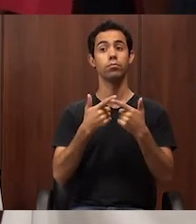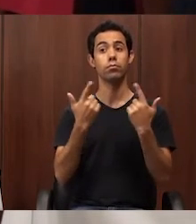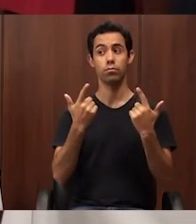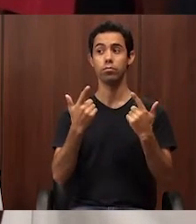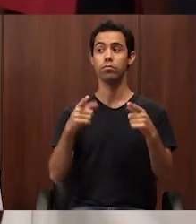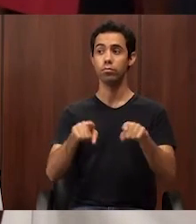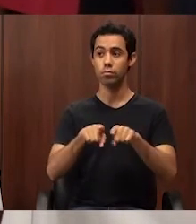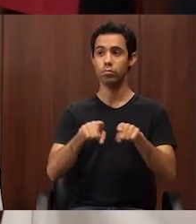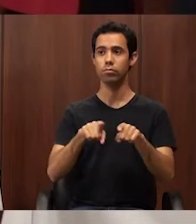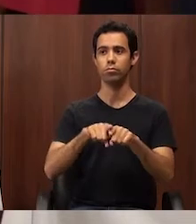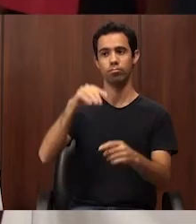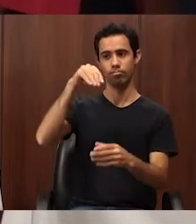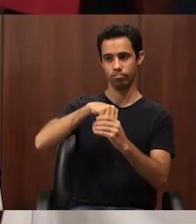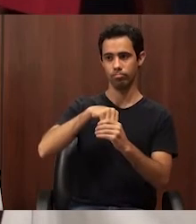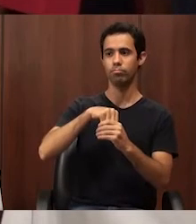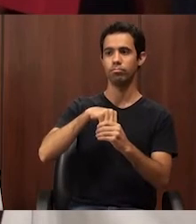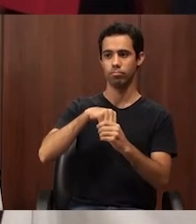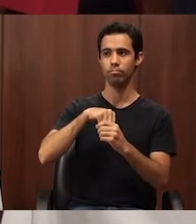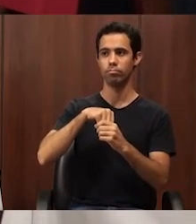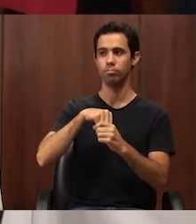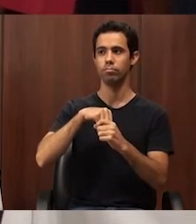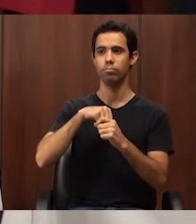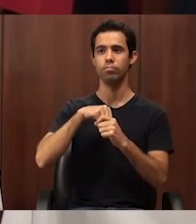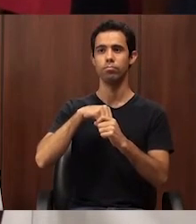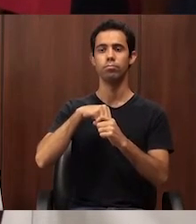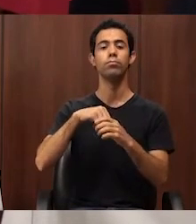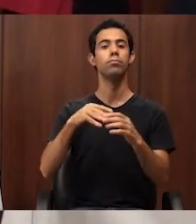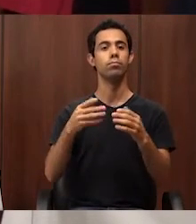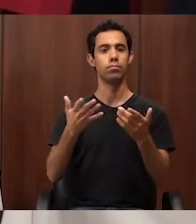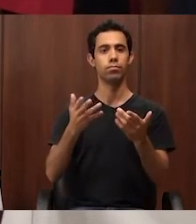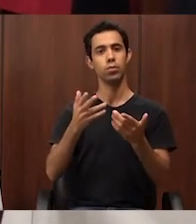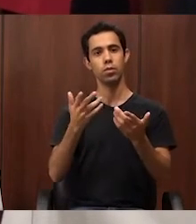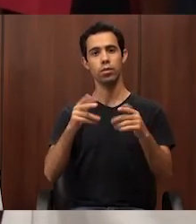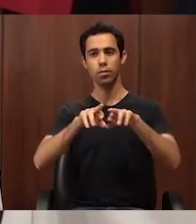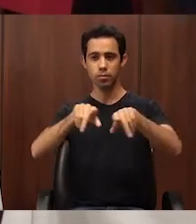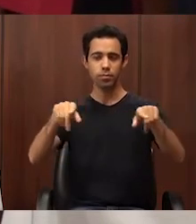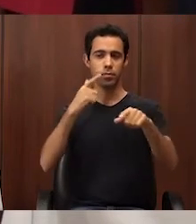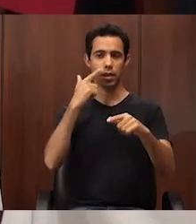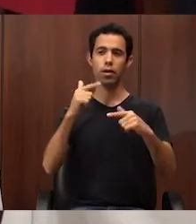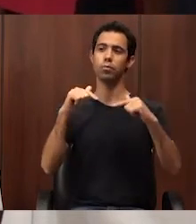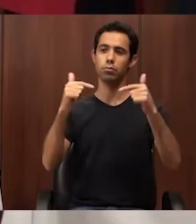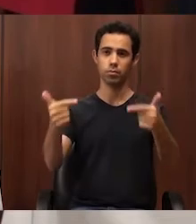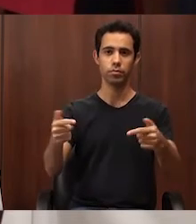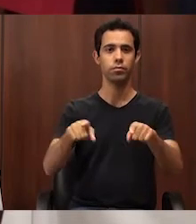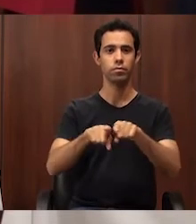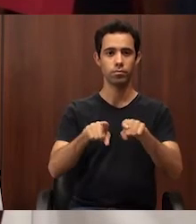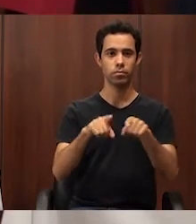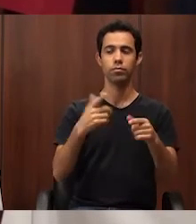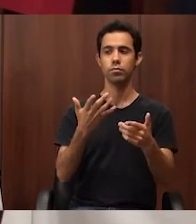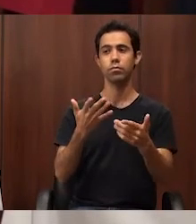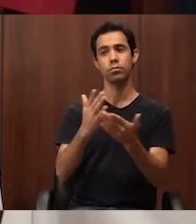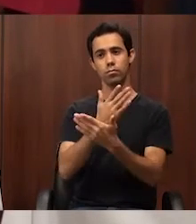questão e ter esse, só aquele residual mesmo que leva a uma omissão, que não chega a uma solução do conflito,